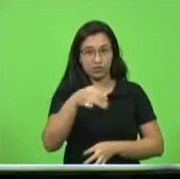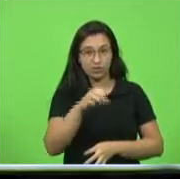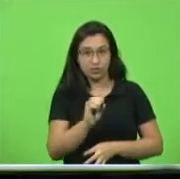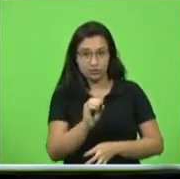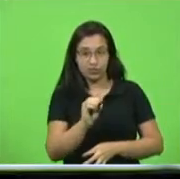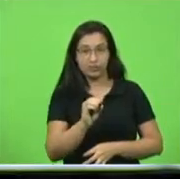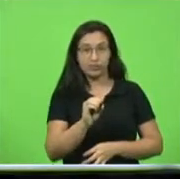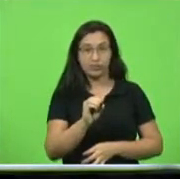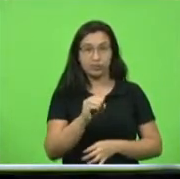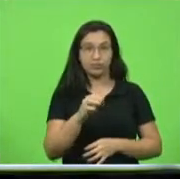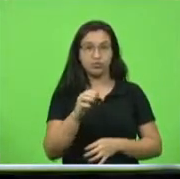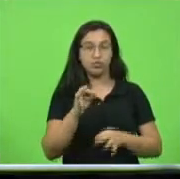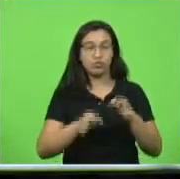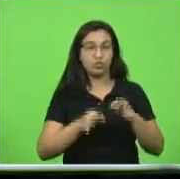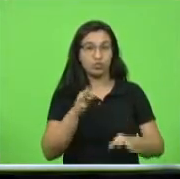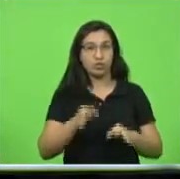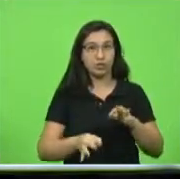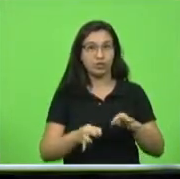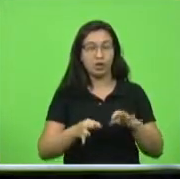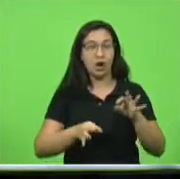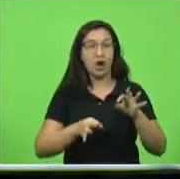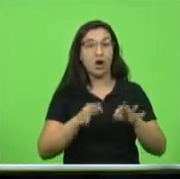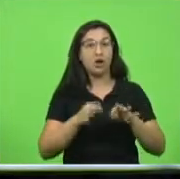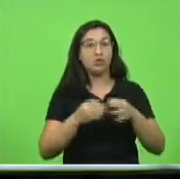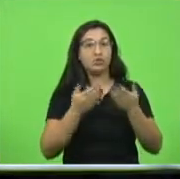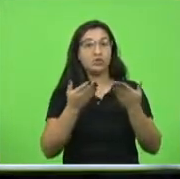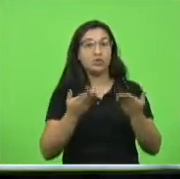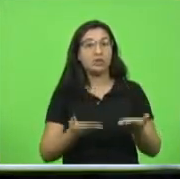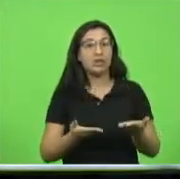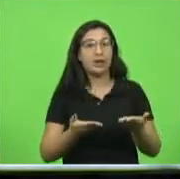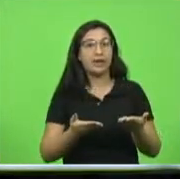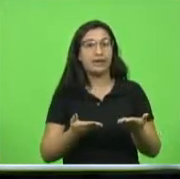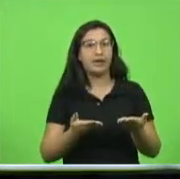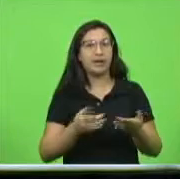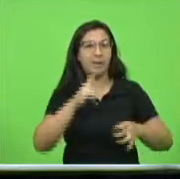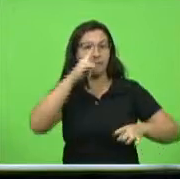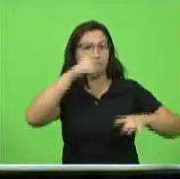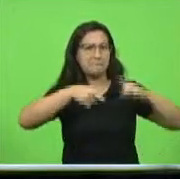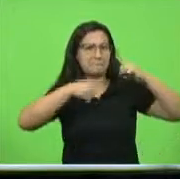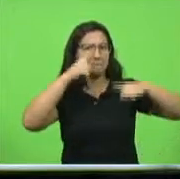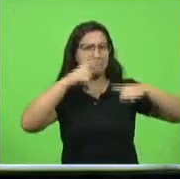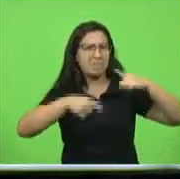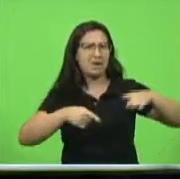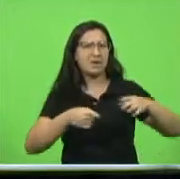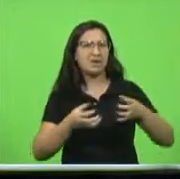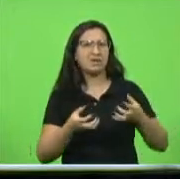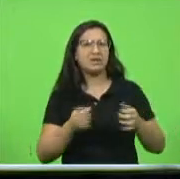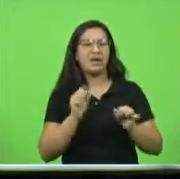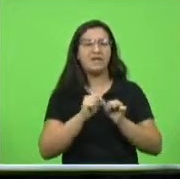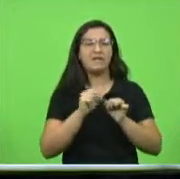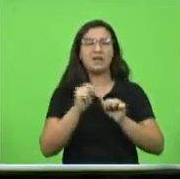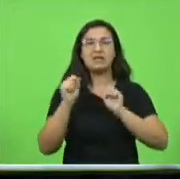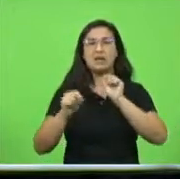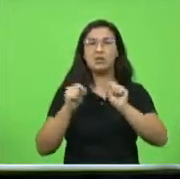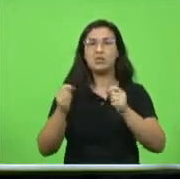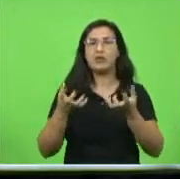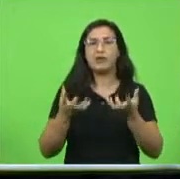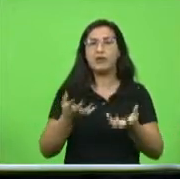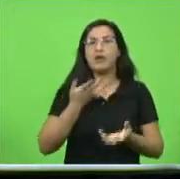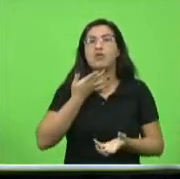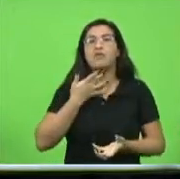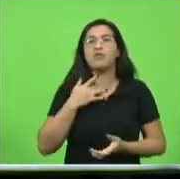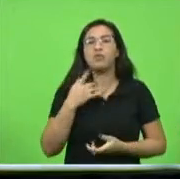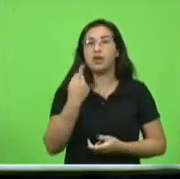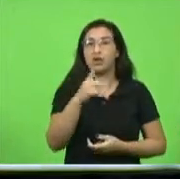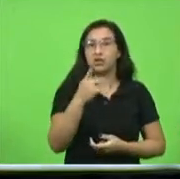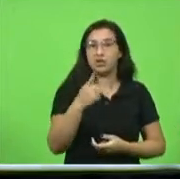justiça pinta e despinta, faz o que quer, se